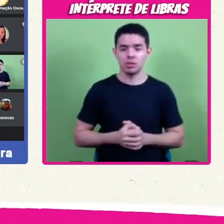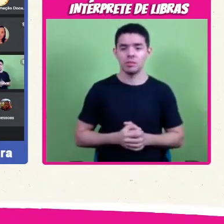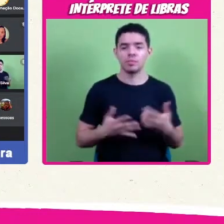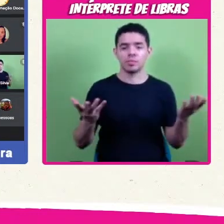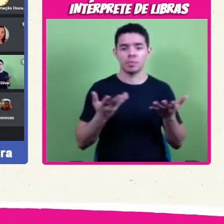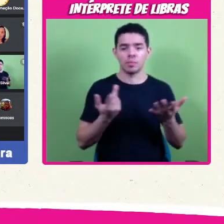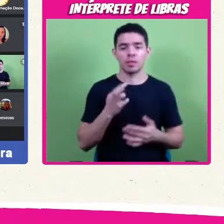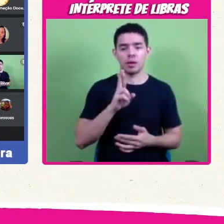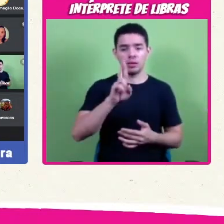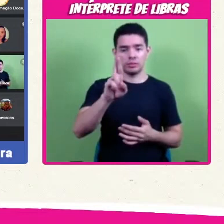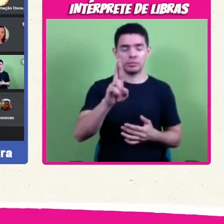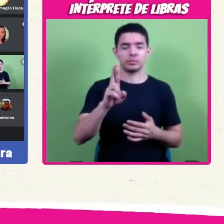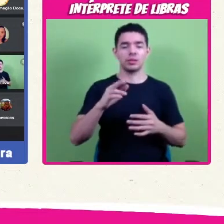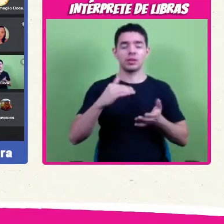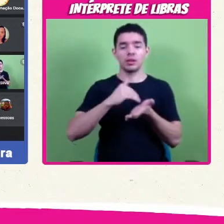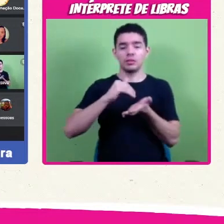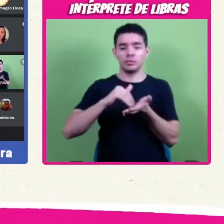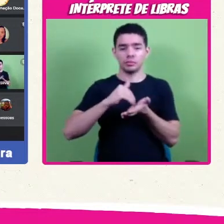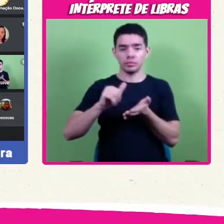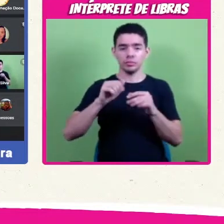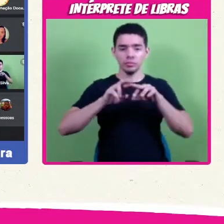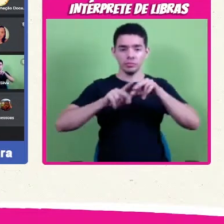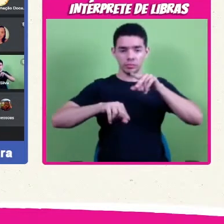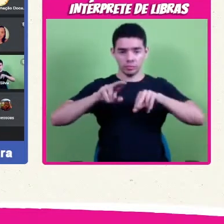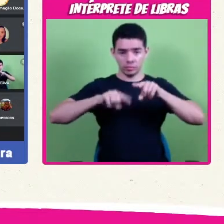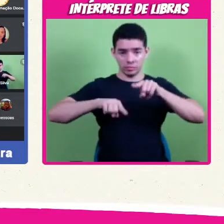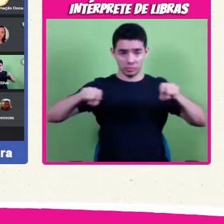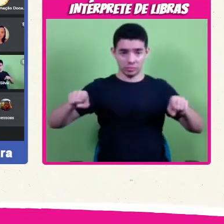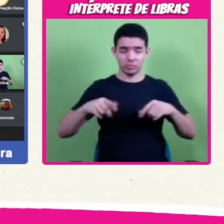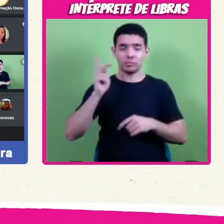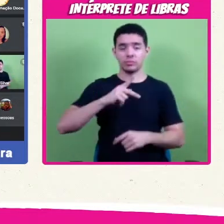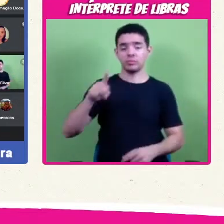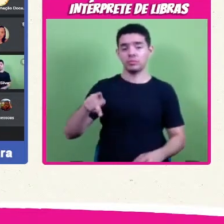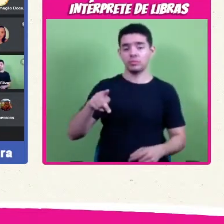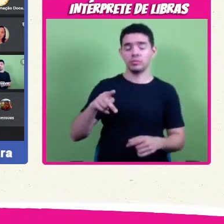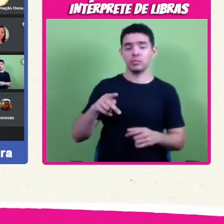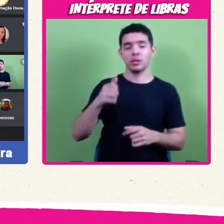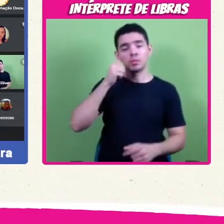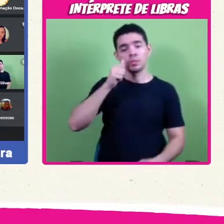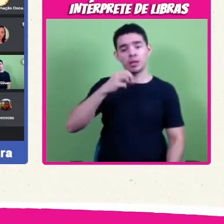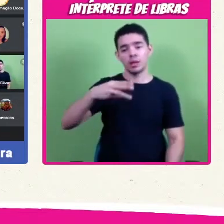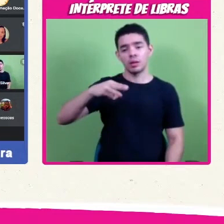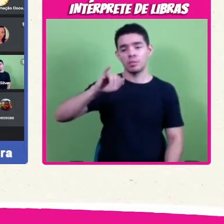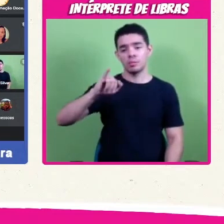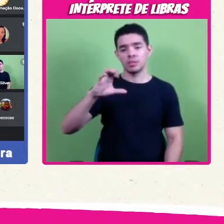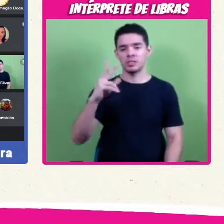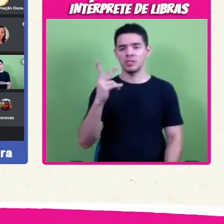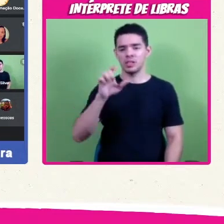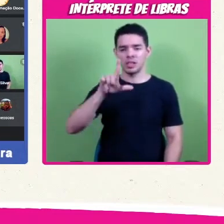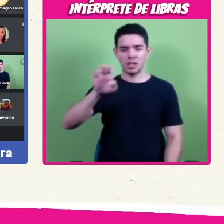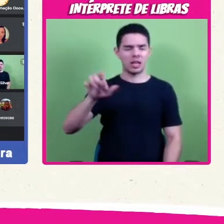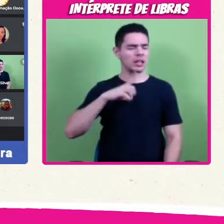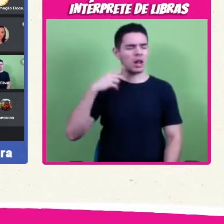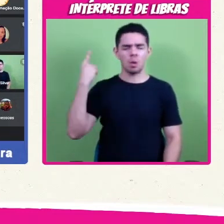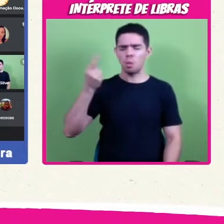a Secretaria da Diversidade e a pessoa da secretária, Michele Meira, que ela tem um longo histórico de militância, foi a